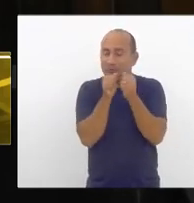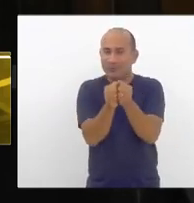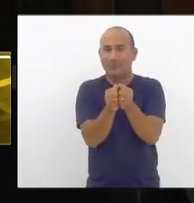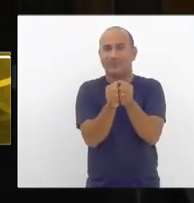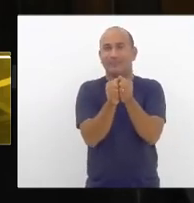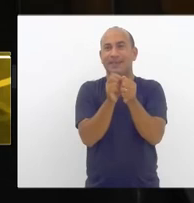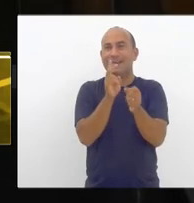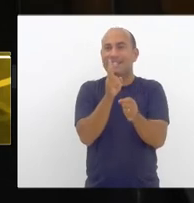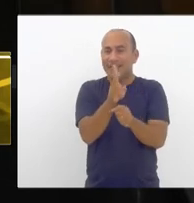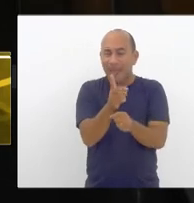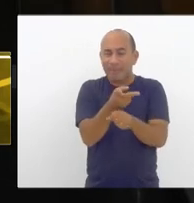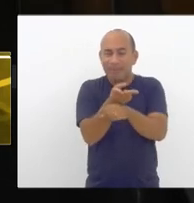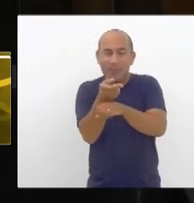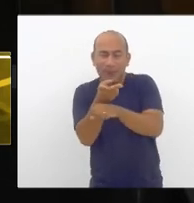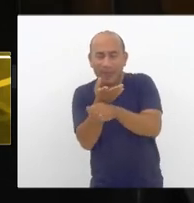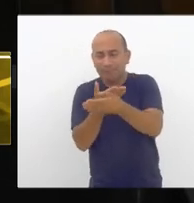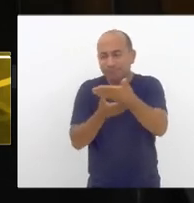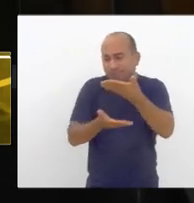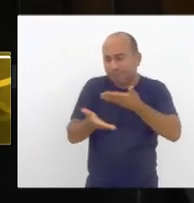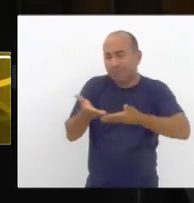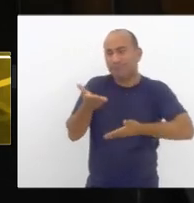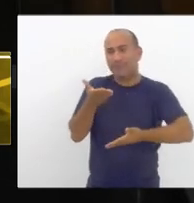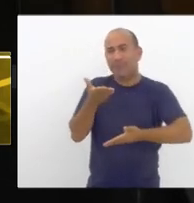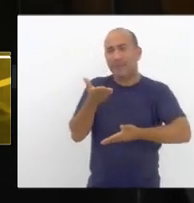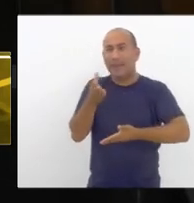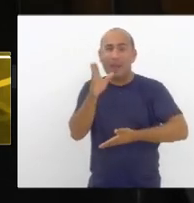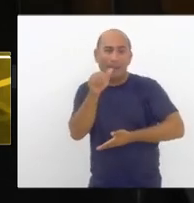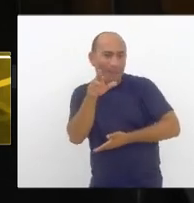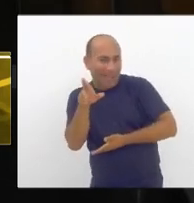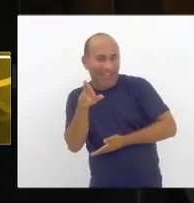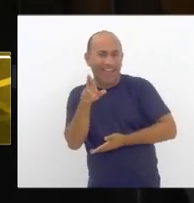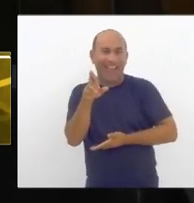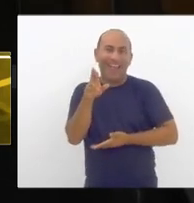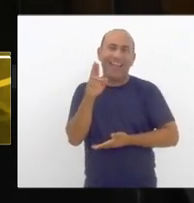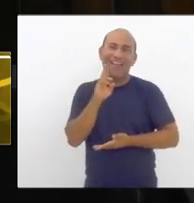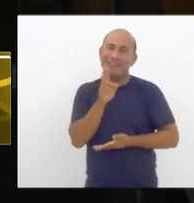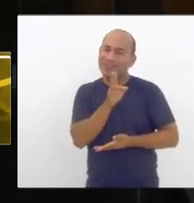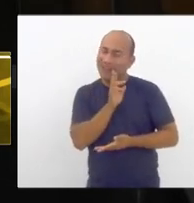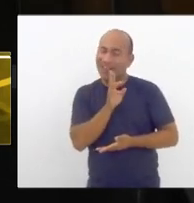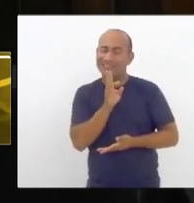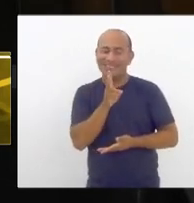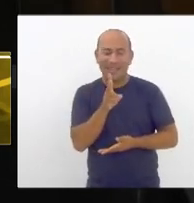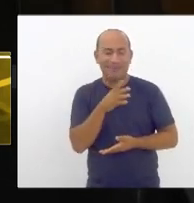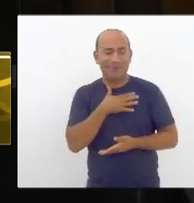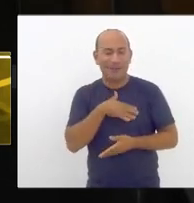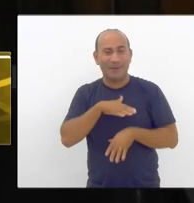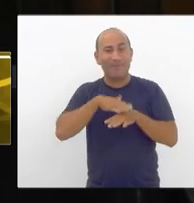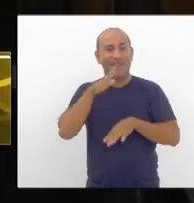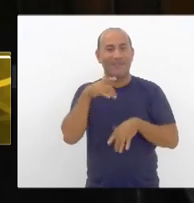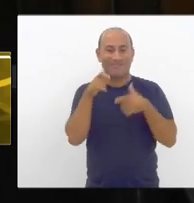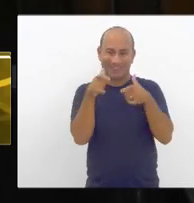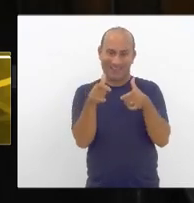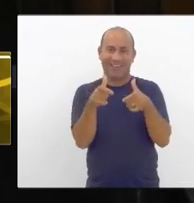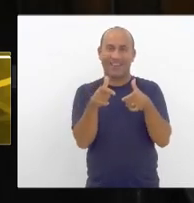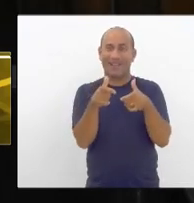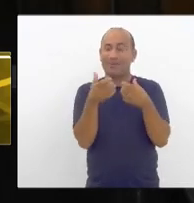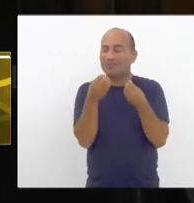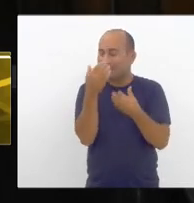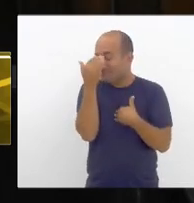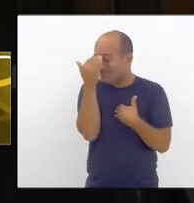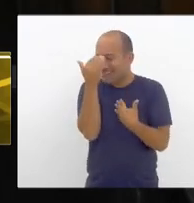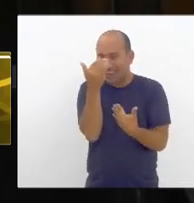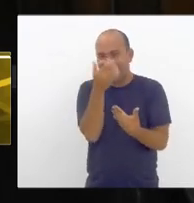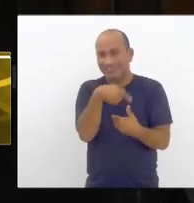sempre se procurar de preferência num baile no restaurante que é onde a gente mais gosta de ficar muito muito muito